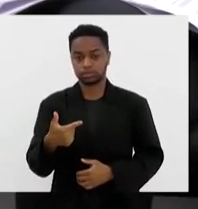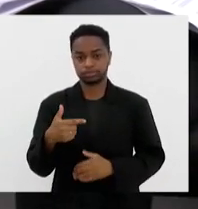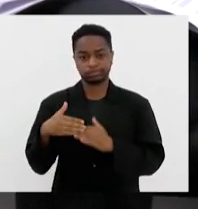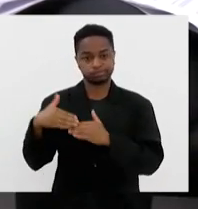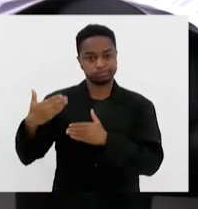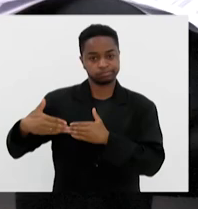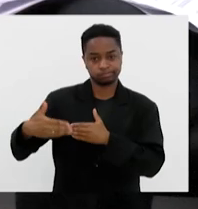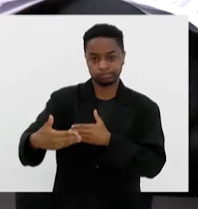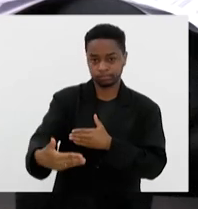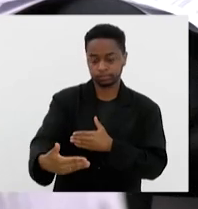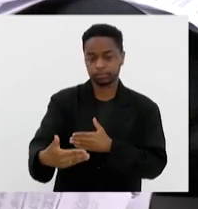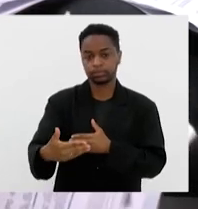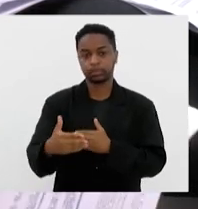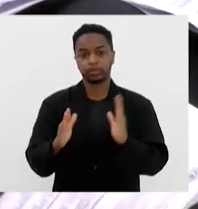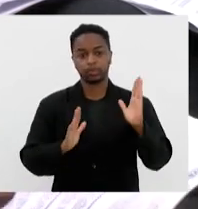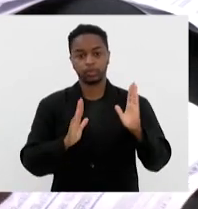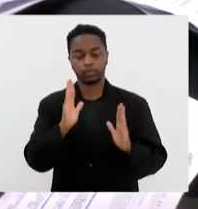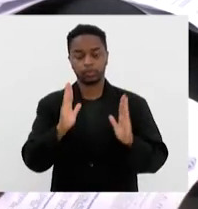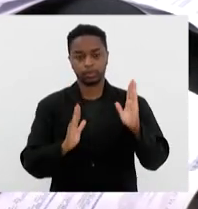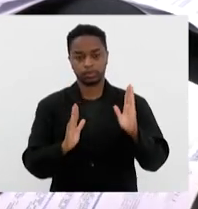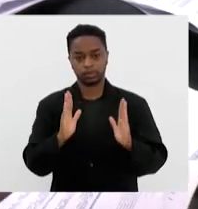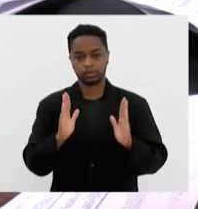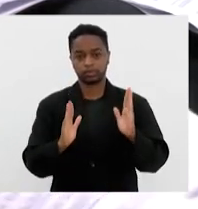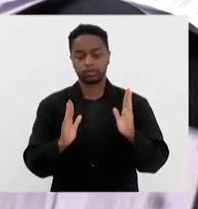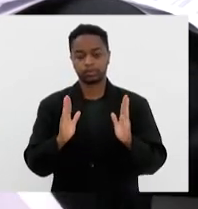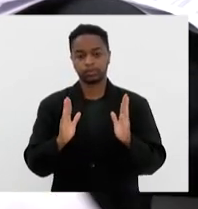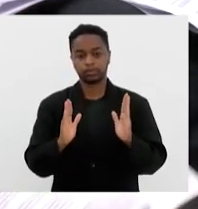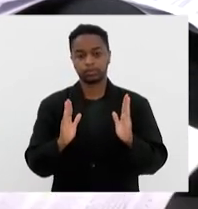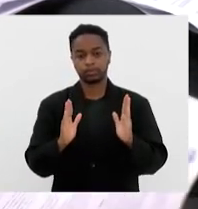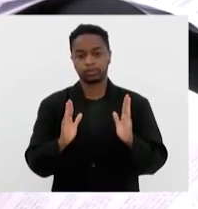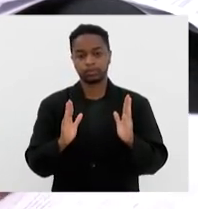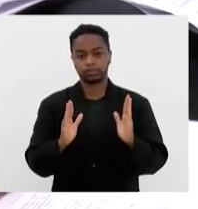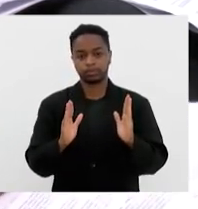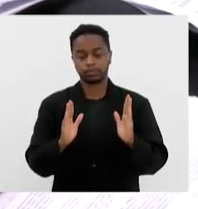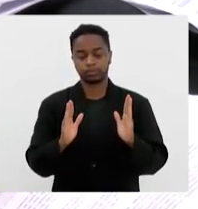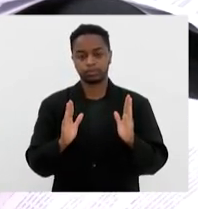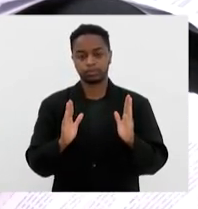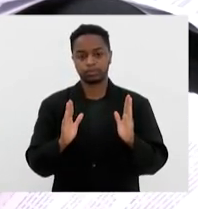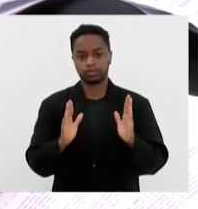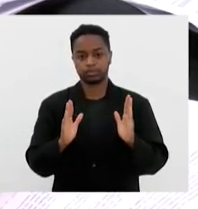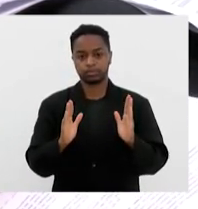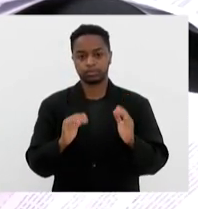para entre os anos de